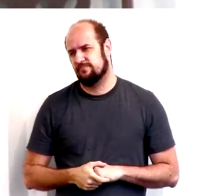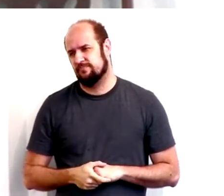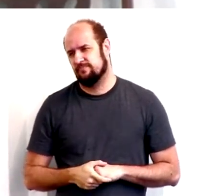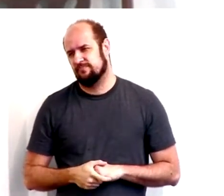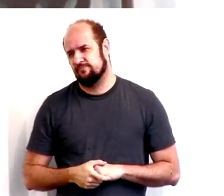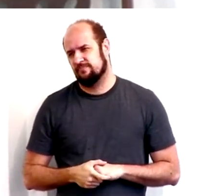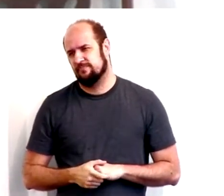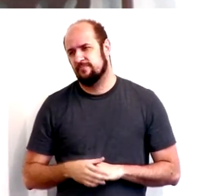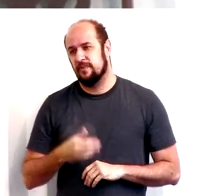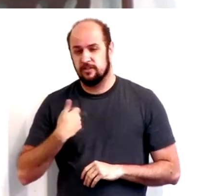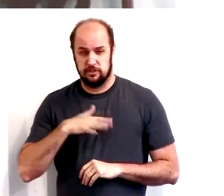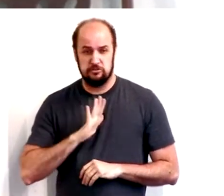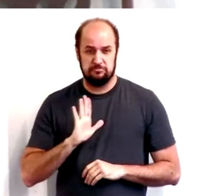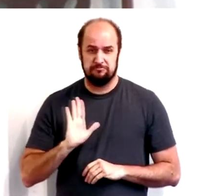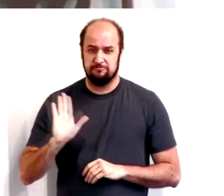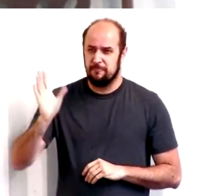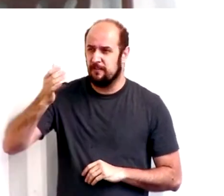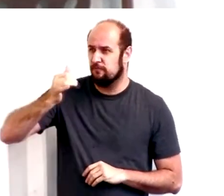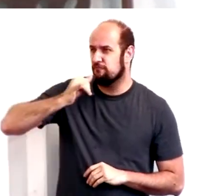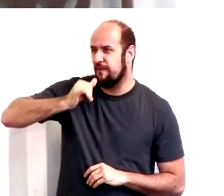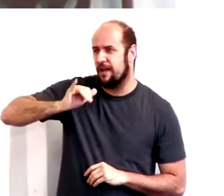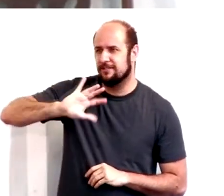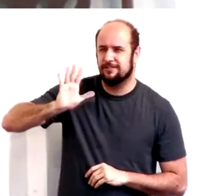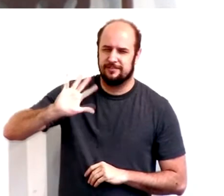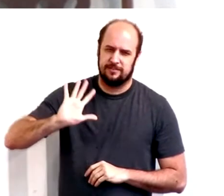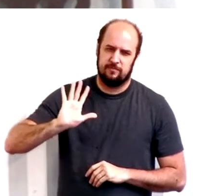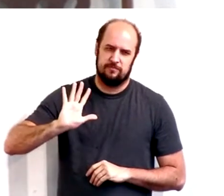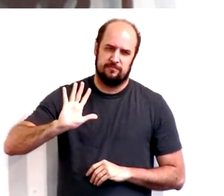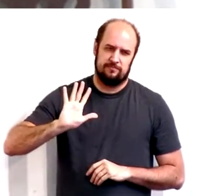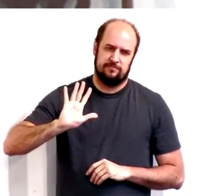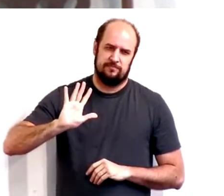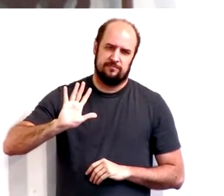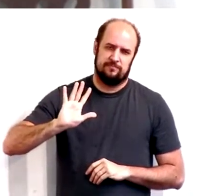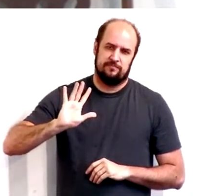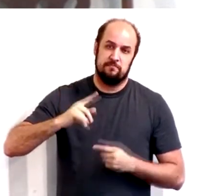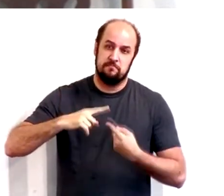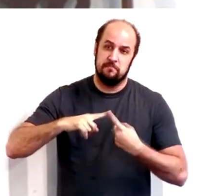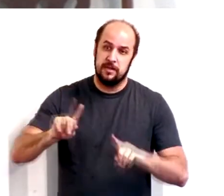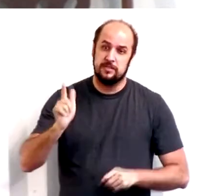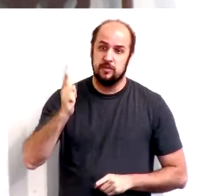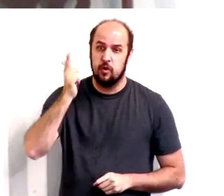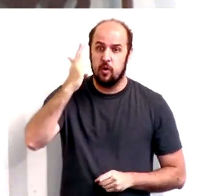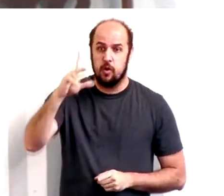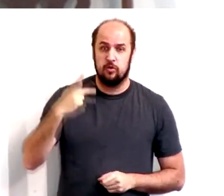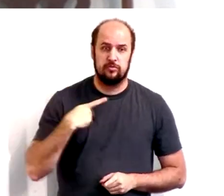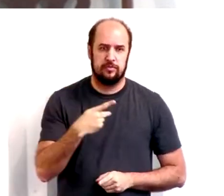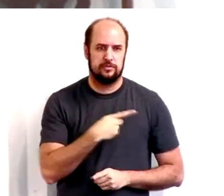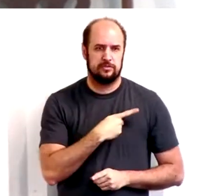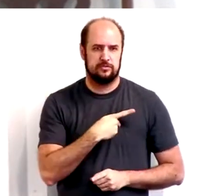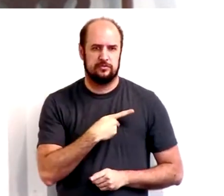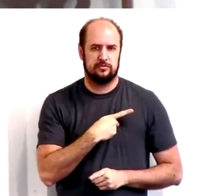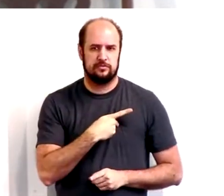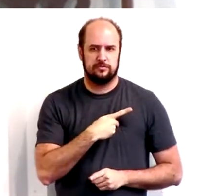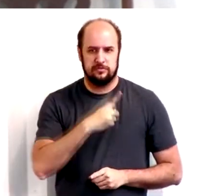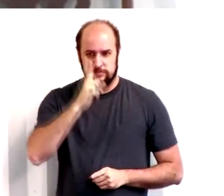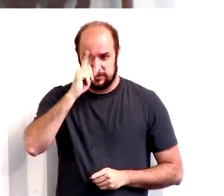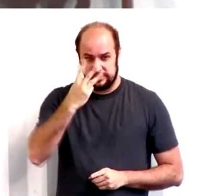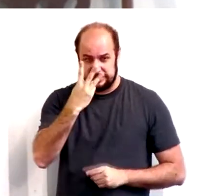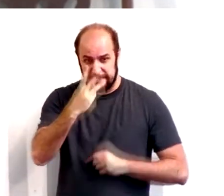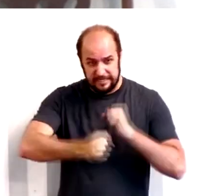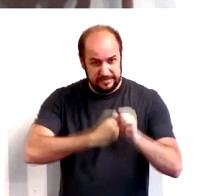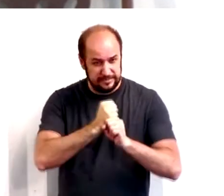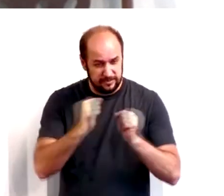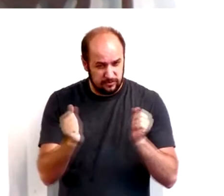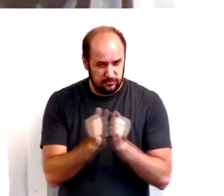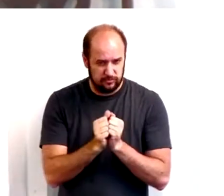Mas eu entendo que nós não estamos despedindo, nós estamos enviando um outro pastor nosso, que caminhou 3 anos